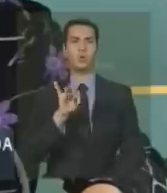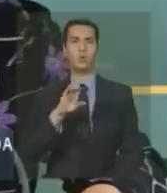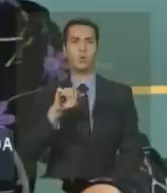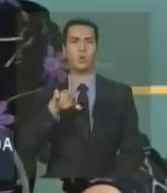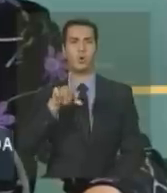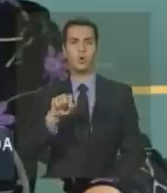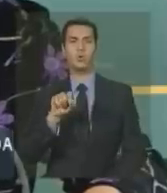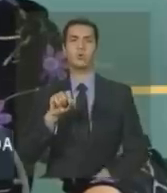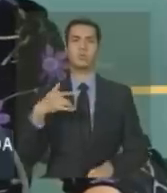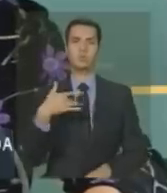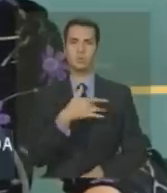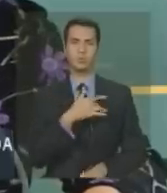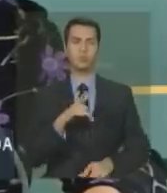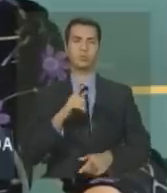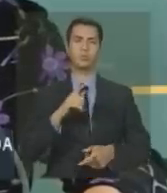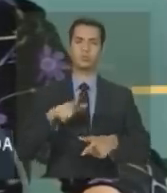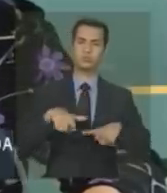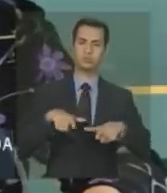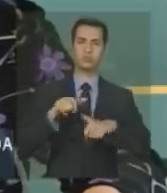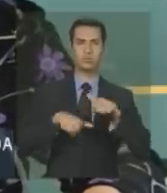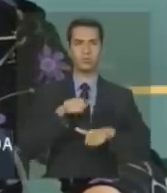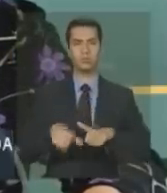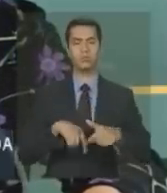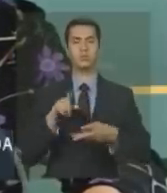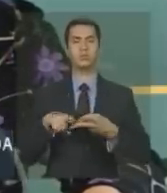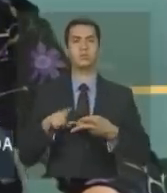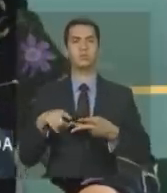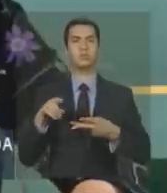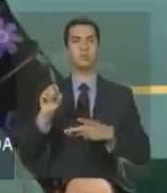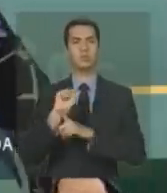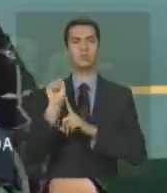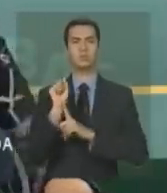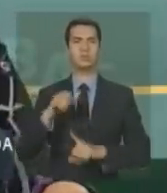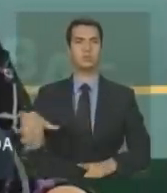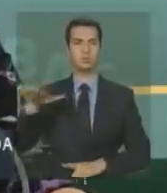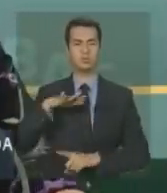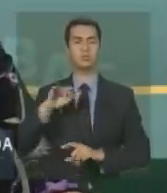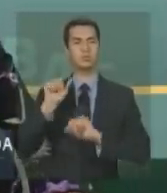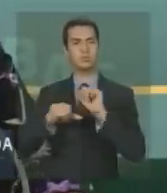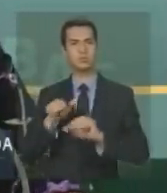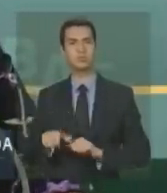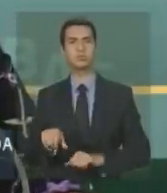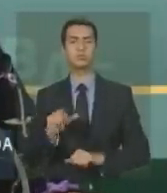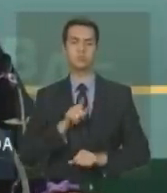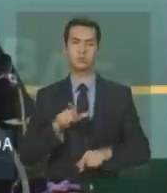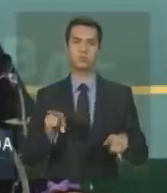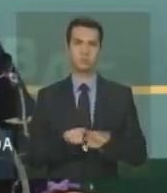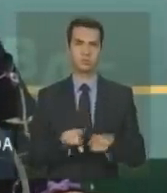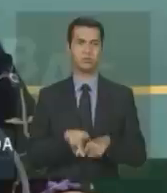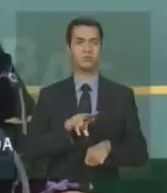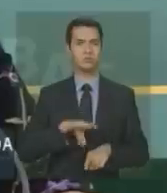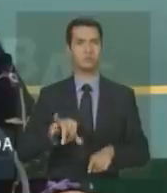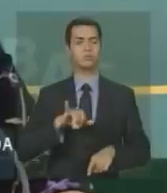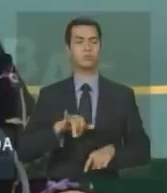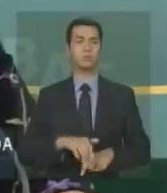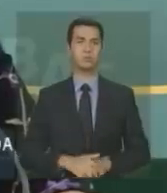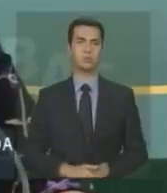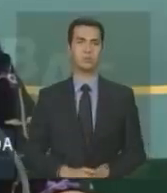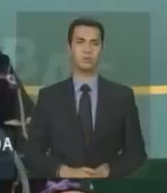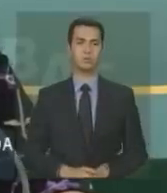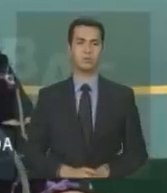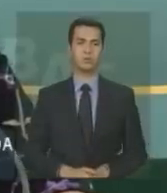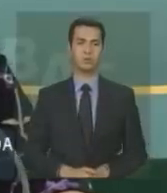da Saúde da assistência que nós vamos estar realizando como é o caso da do que num primeiro